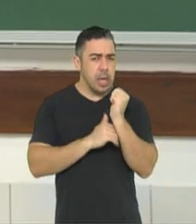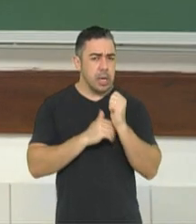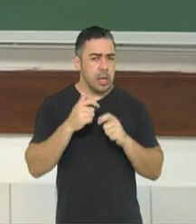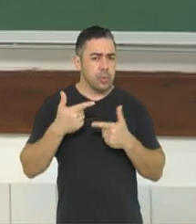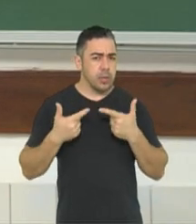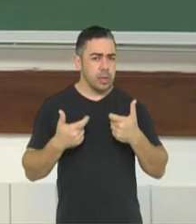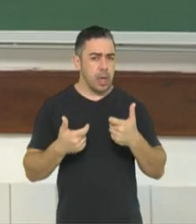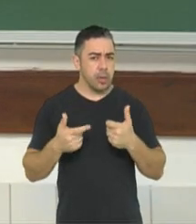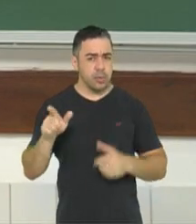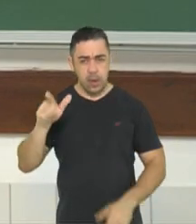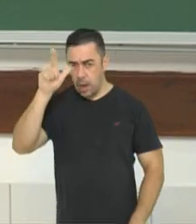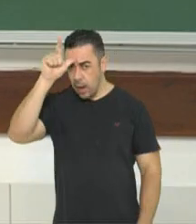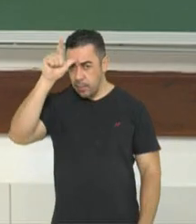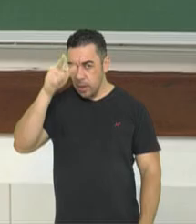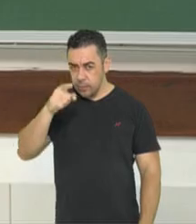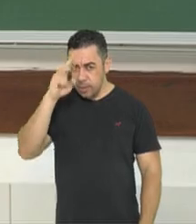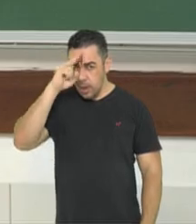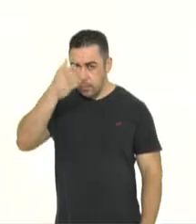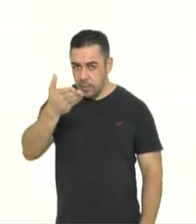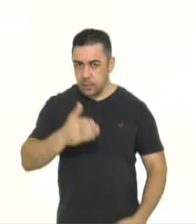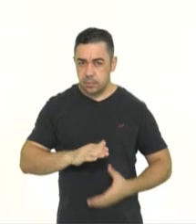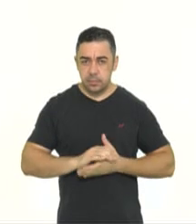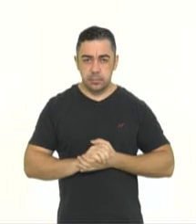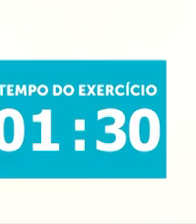da Alemanha nazista? Você lembra?